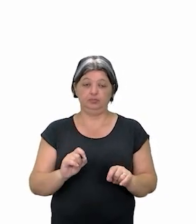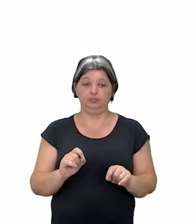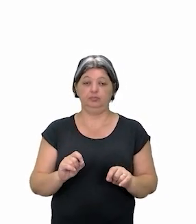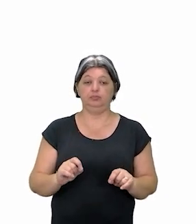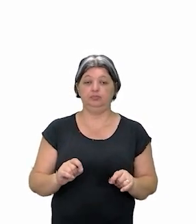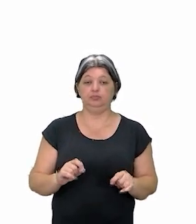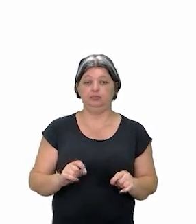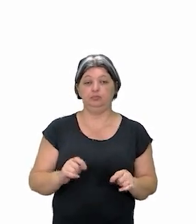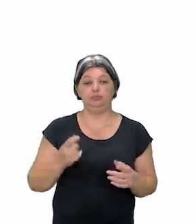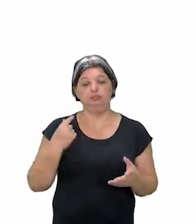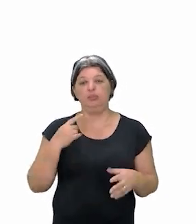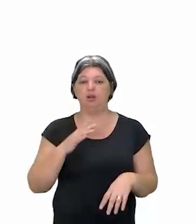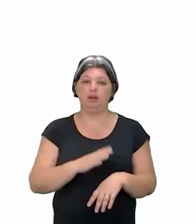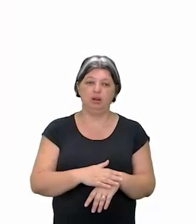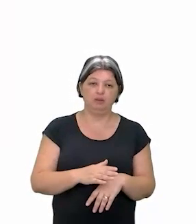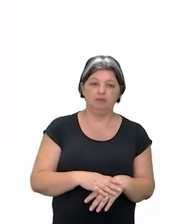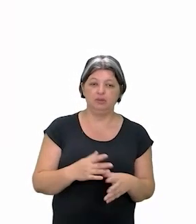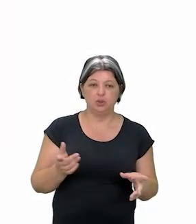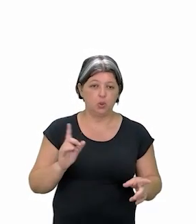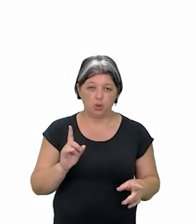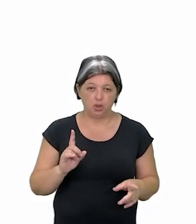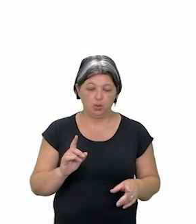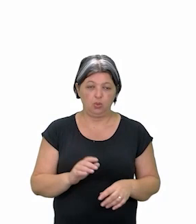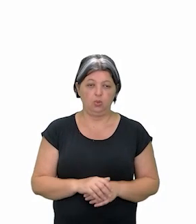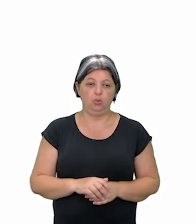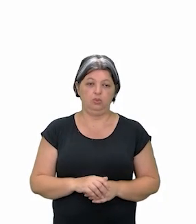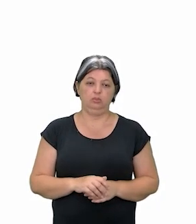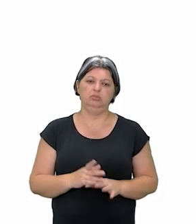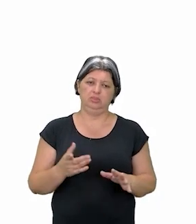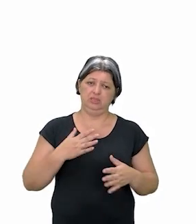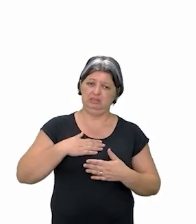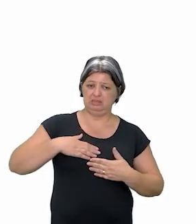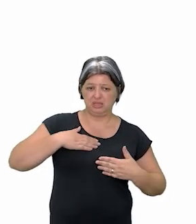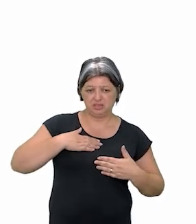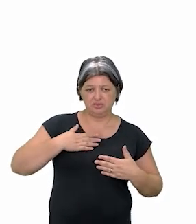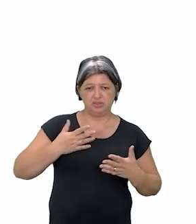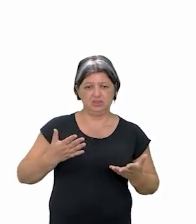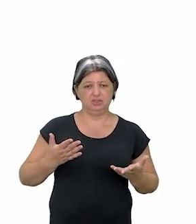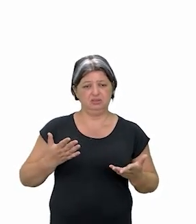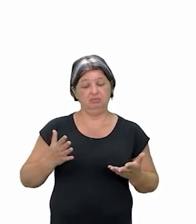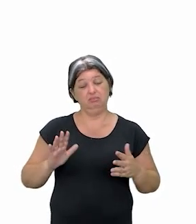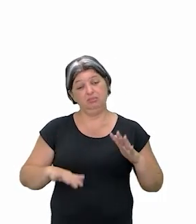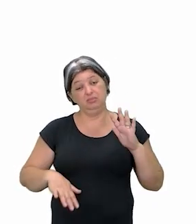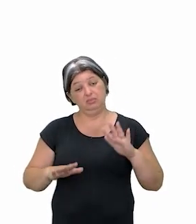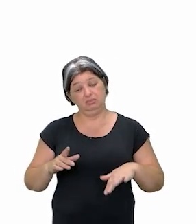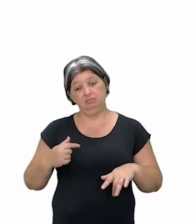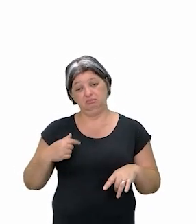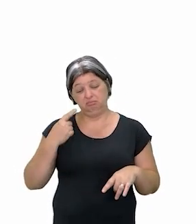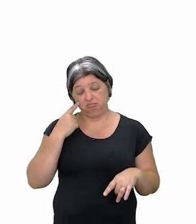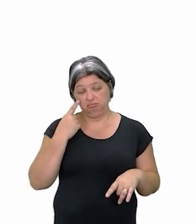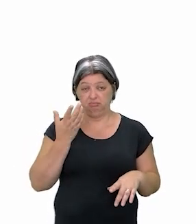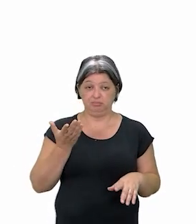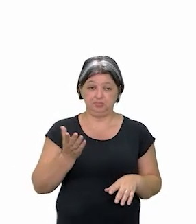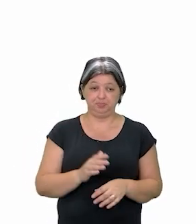eu faço dá certo. Não, não é assim, não é nesse sentido. A gente está satisfeito, mas em que a gente pode ainda aprimorar, tá